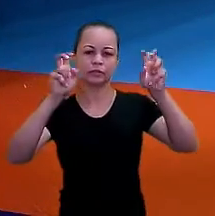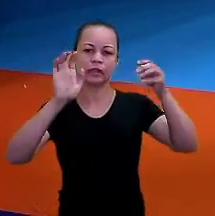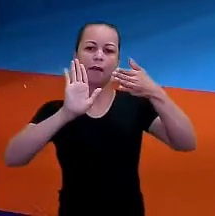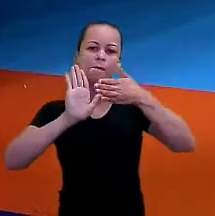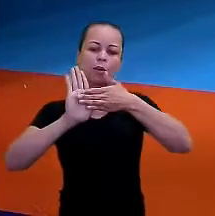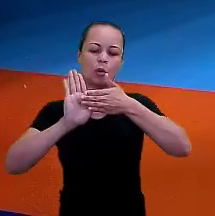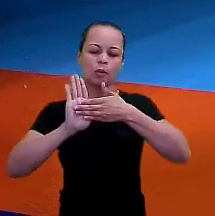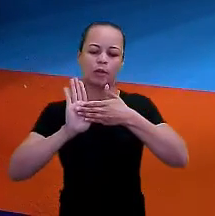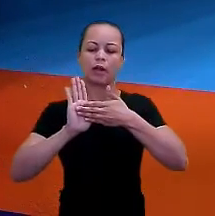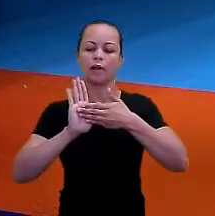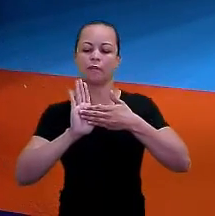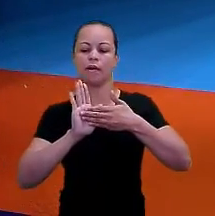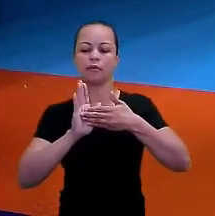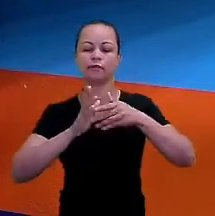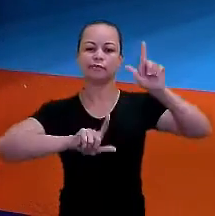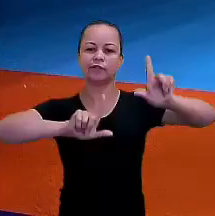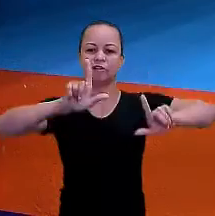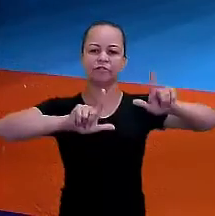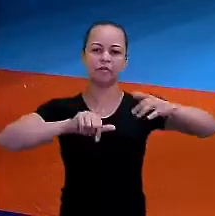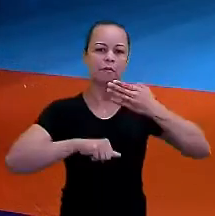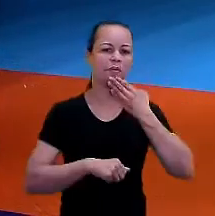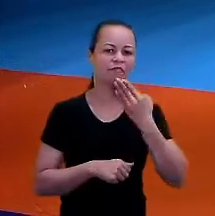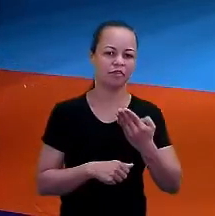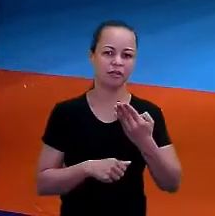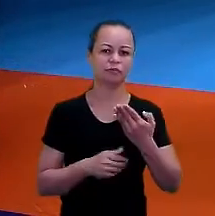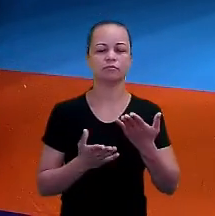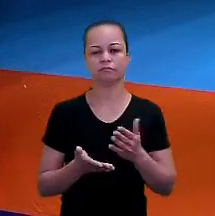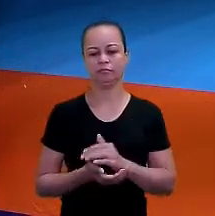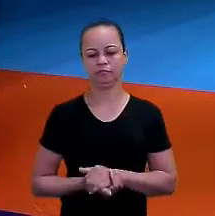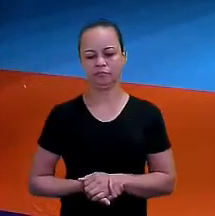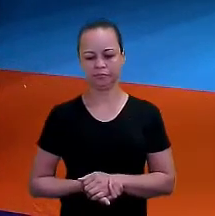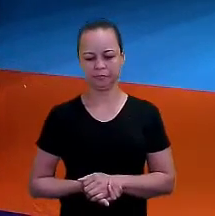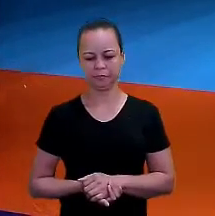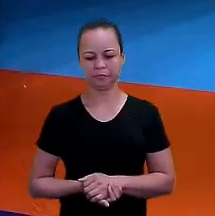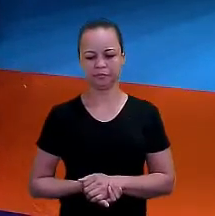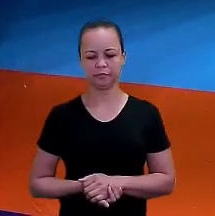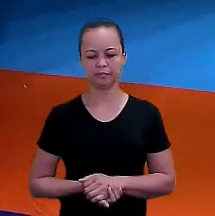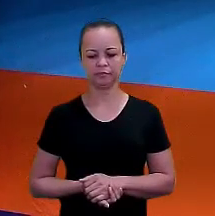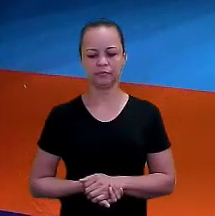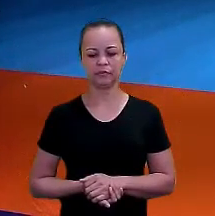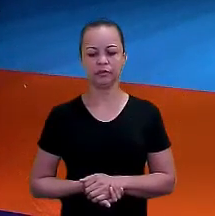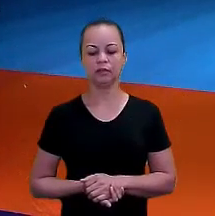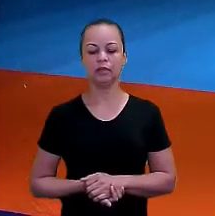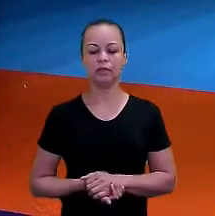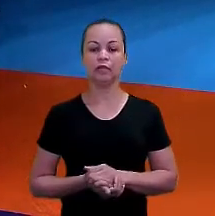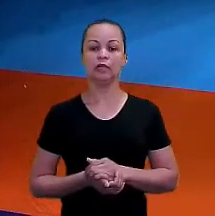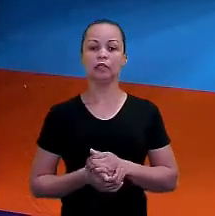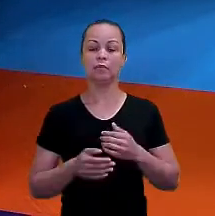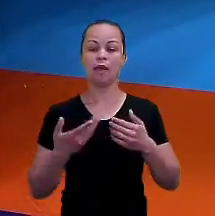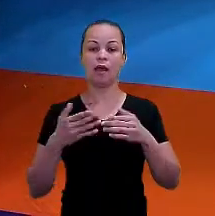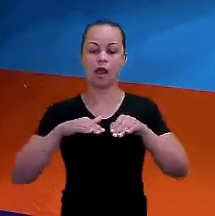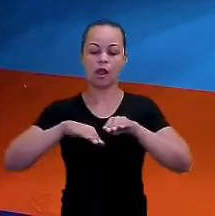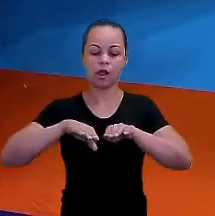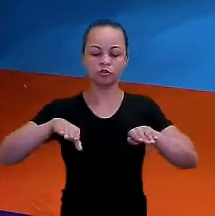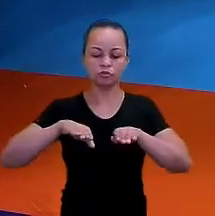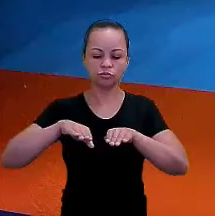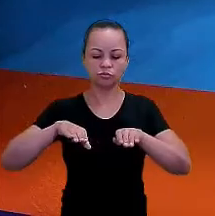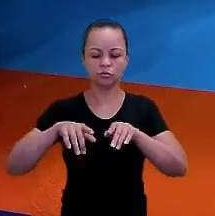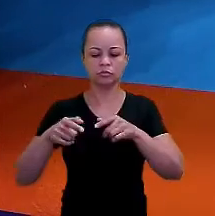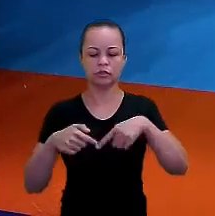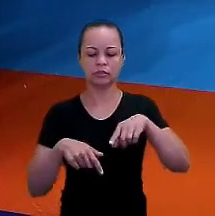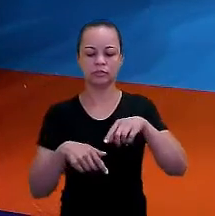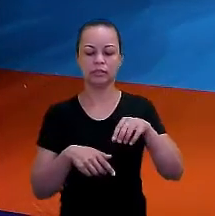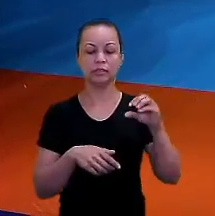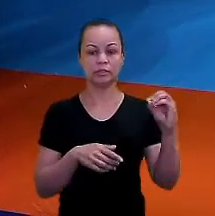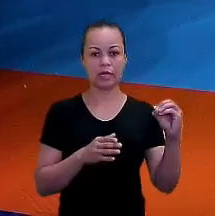TV preferido. Tá aqui o título. Aqui embaixo, ó, de 0 a 5,